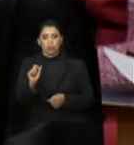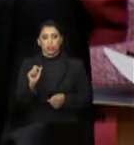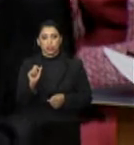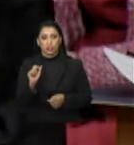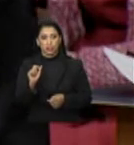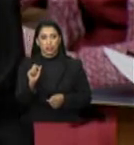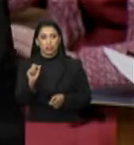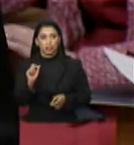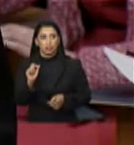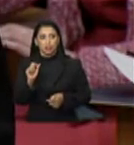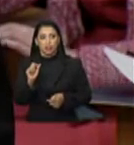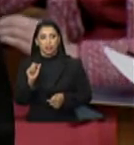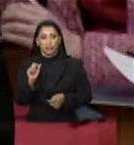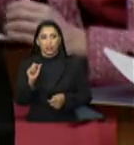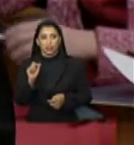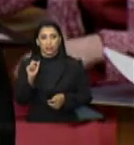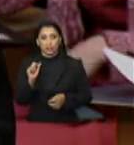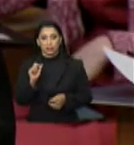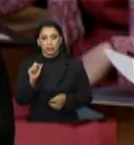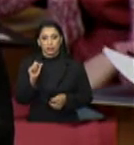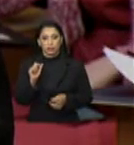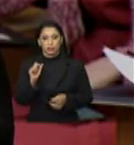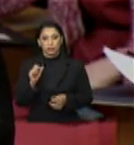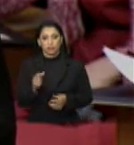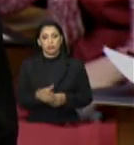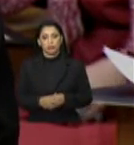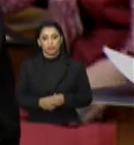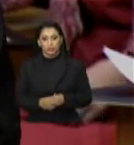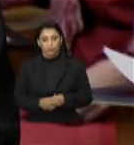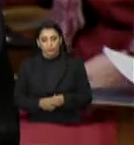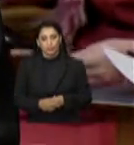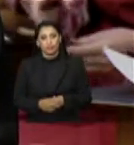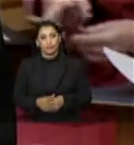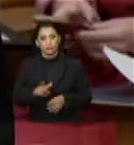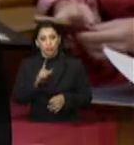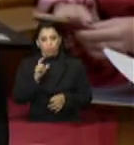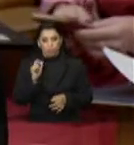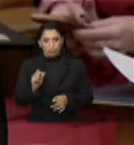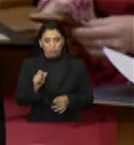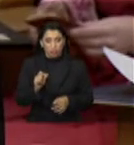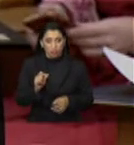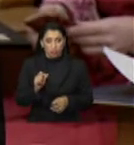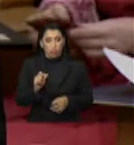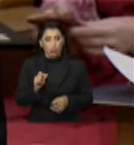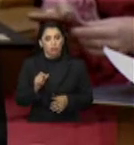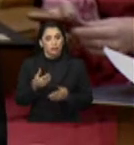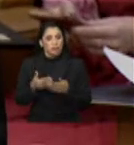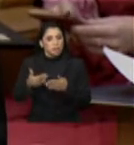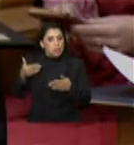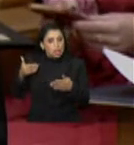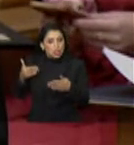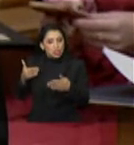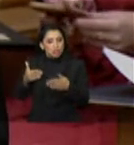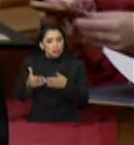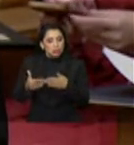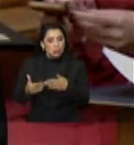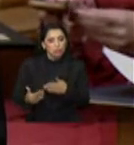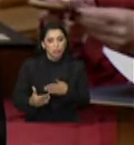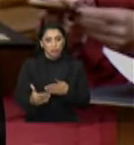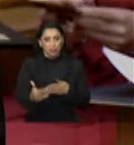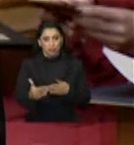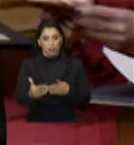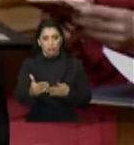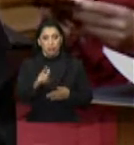curiosamente argumentam argumenta a ré ação resória tem uma eficácia ex nunc daqui para